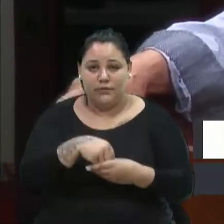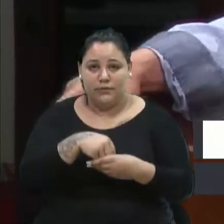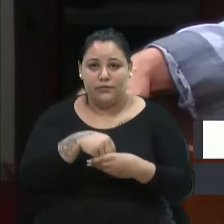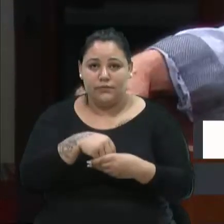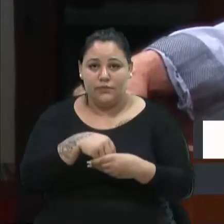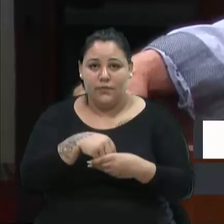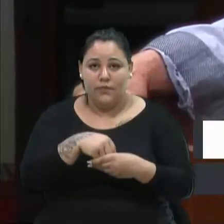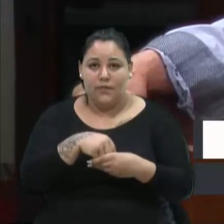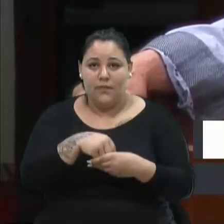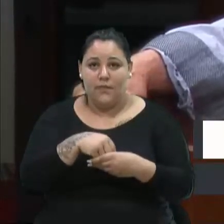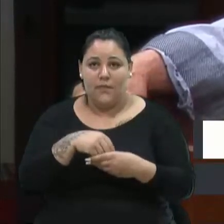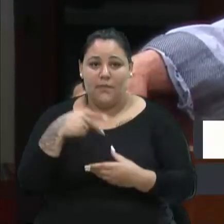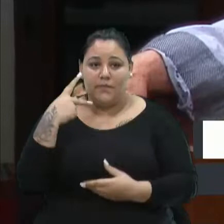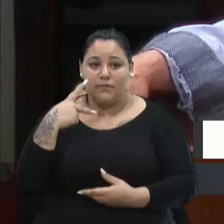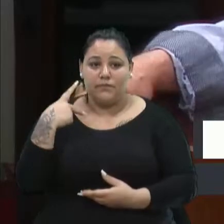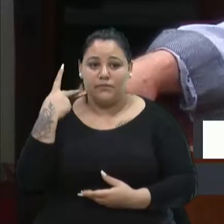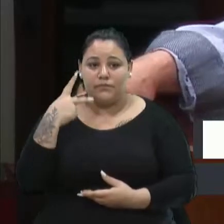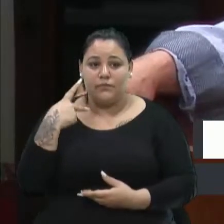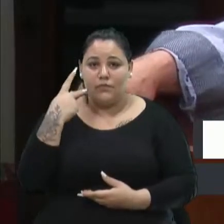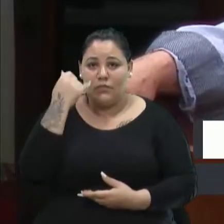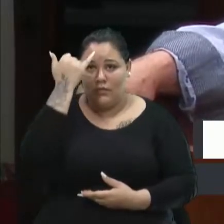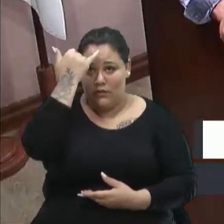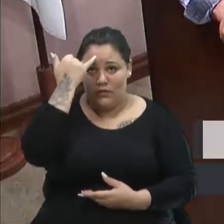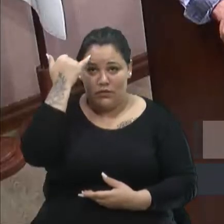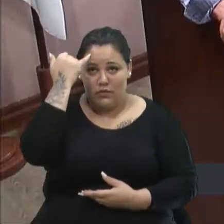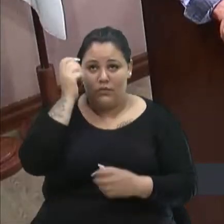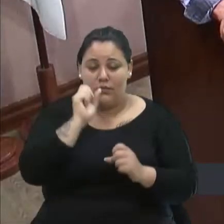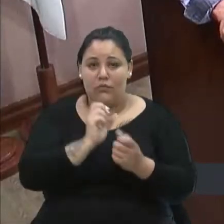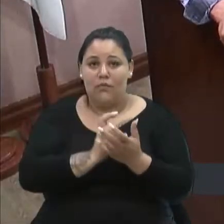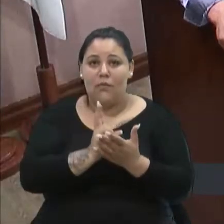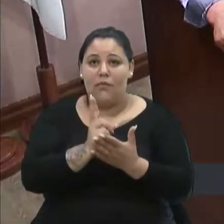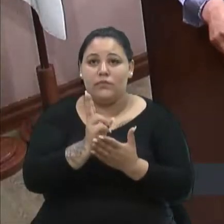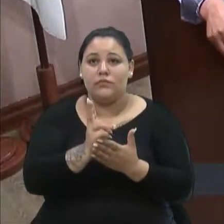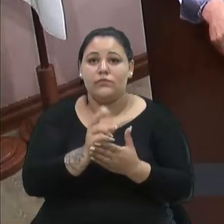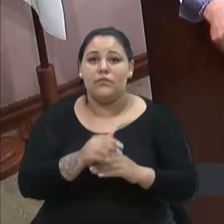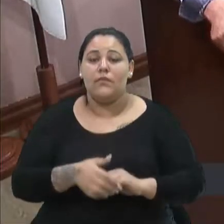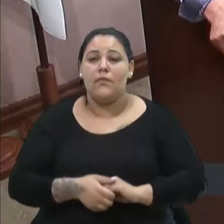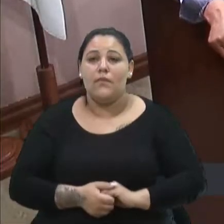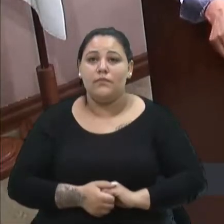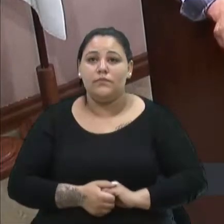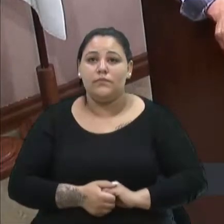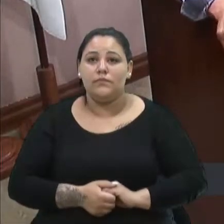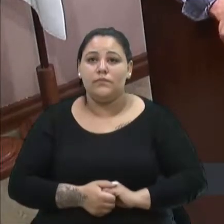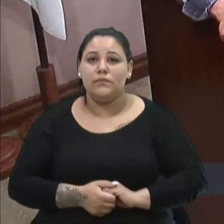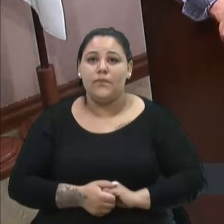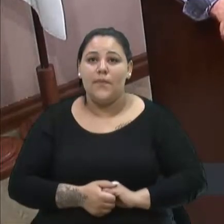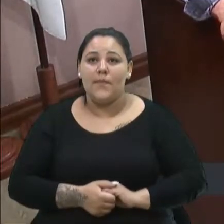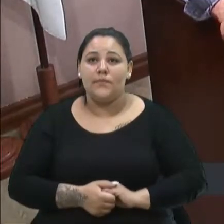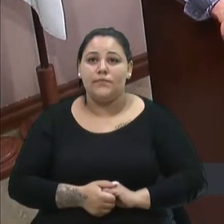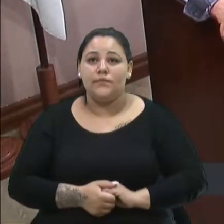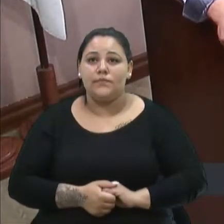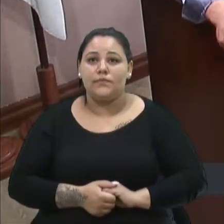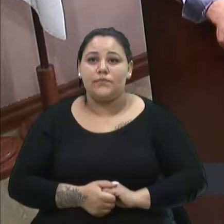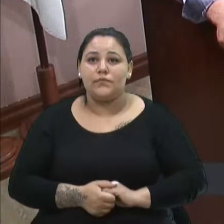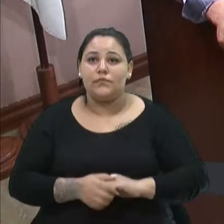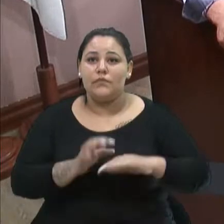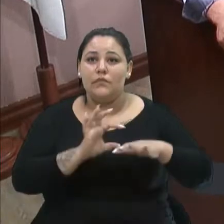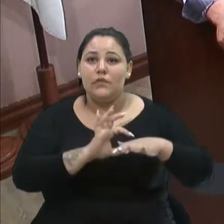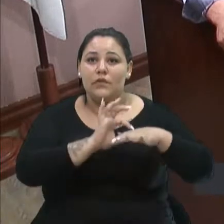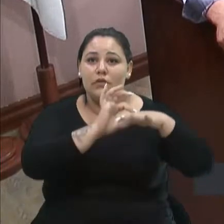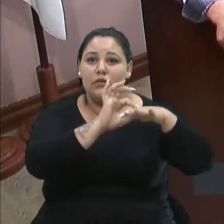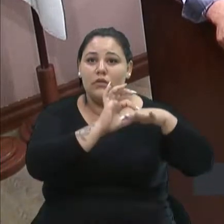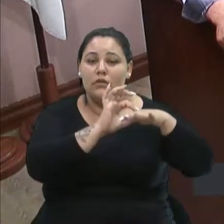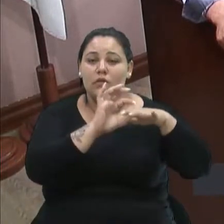no momento uma declaração de líder para eu poder dar continuidade. Declaração de líder, bancada PTB, senhor presidente. Uma declaração de líder da bancada do